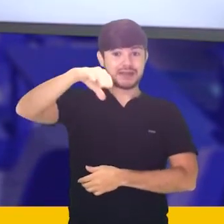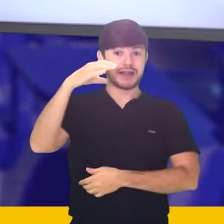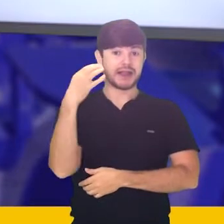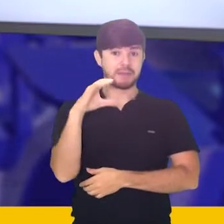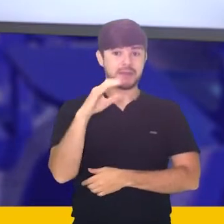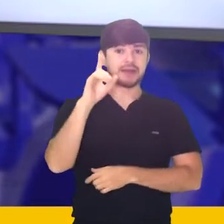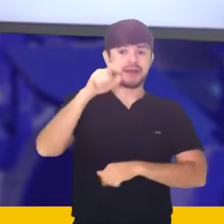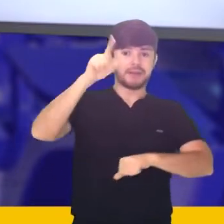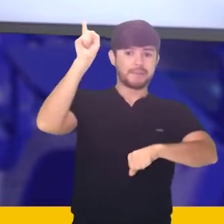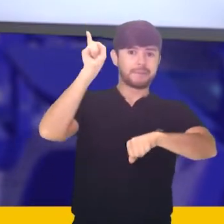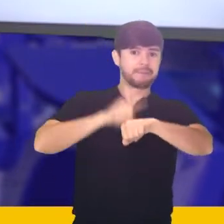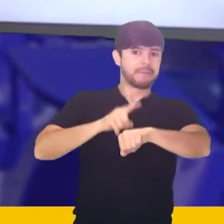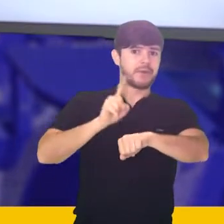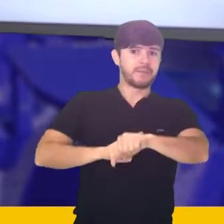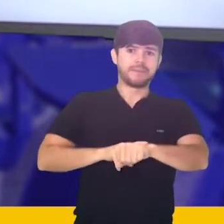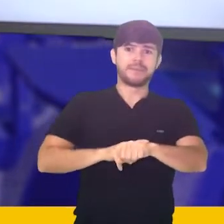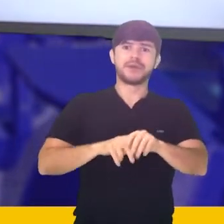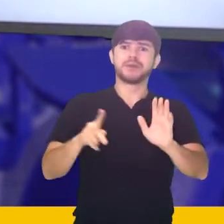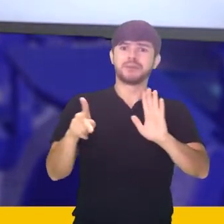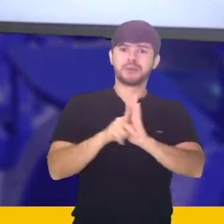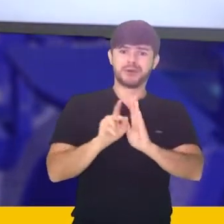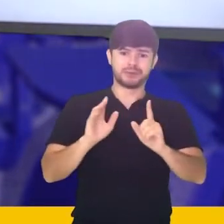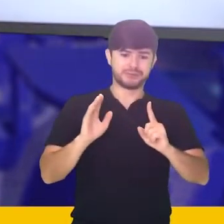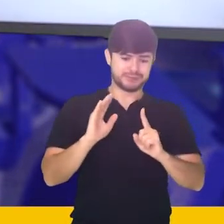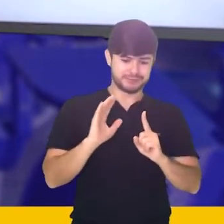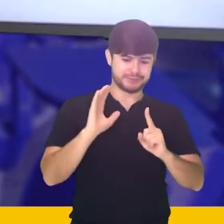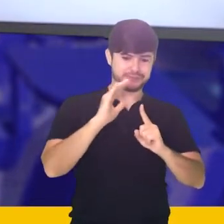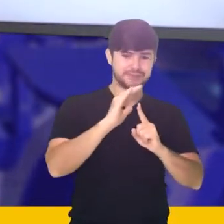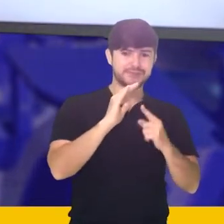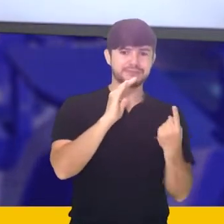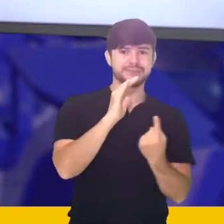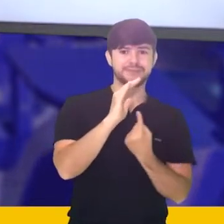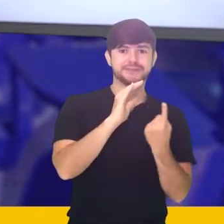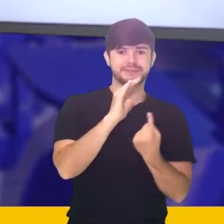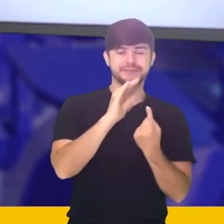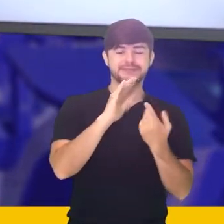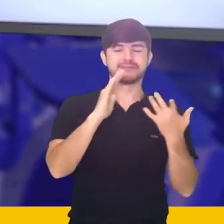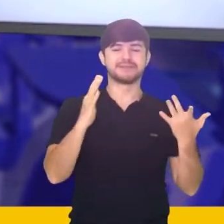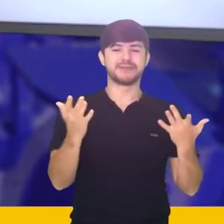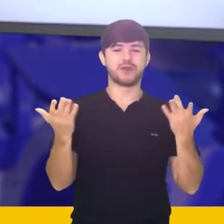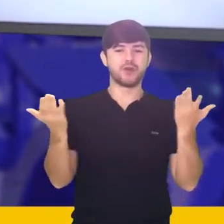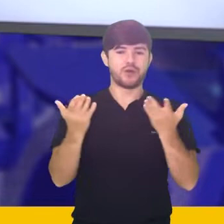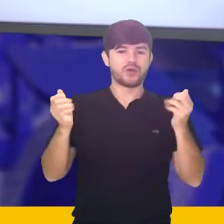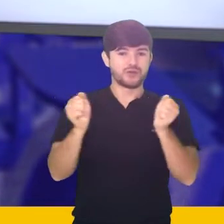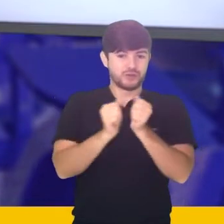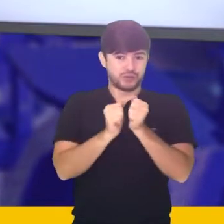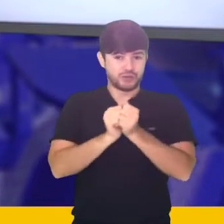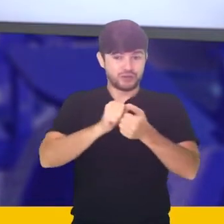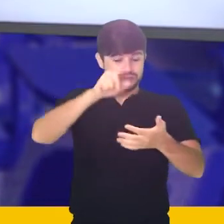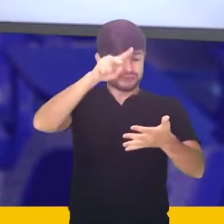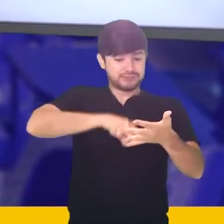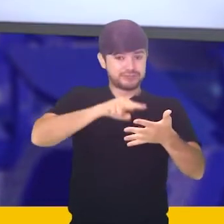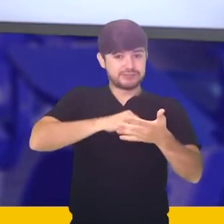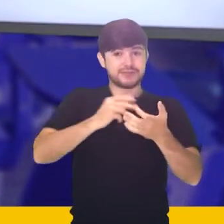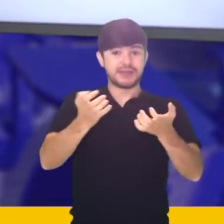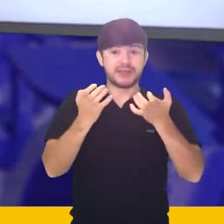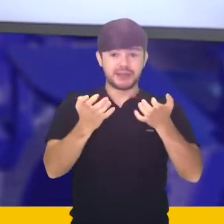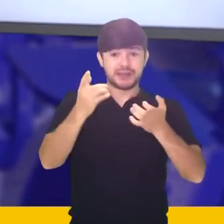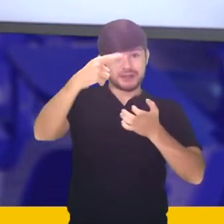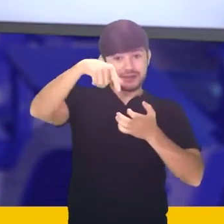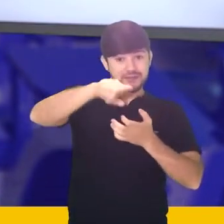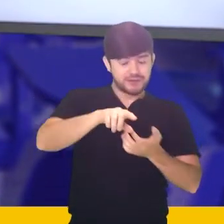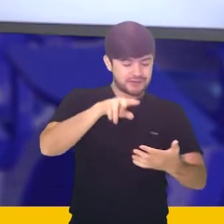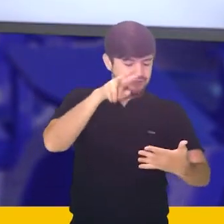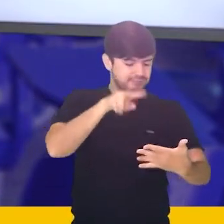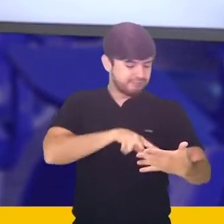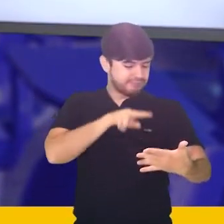isolamento social e da pandemia do coronavírus, tá? Então, a gente vai fazer a leitura juntos do texto. Quero que vocês também olhando aí para o